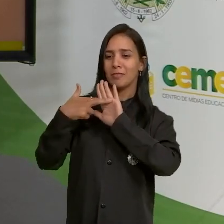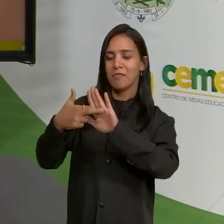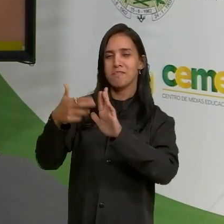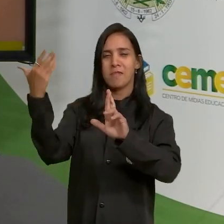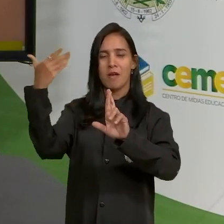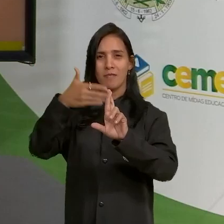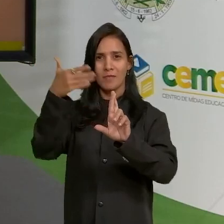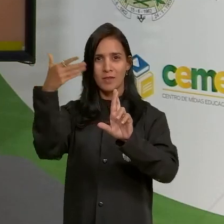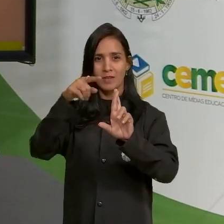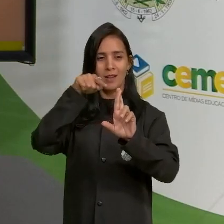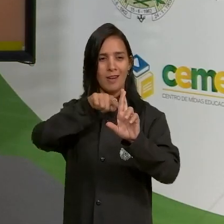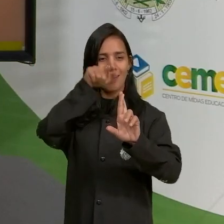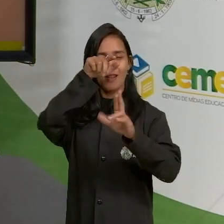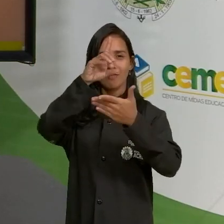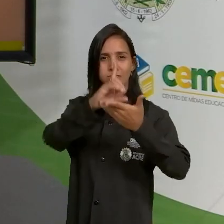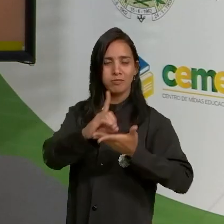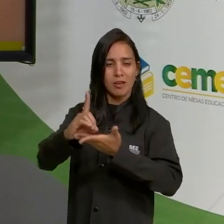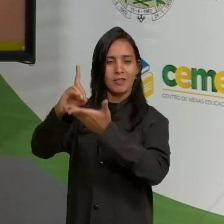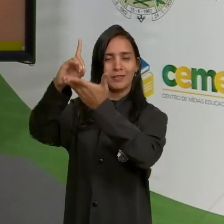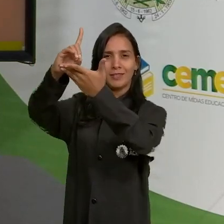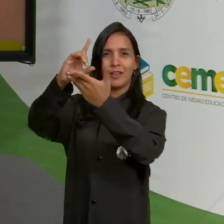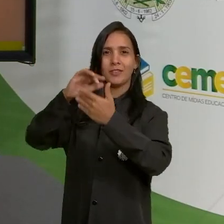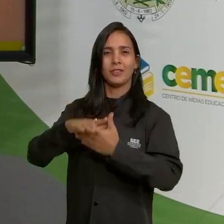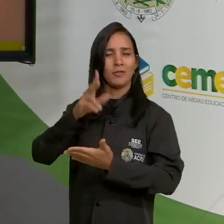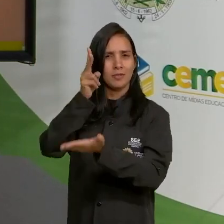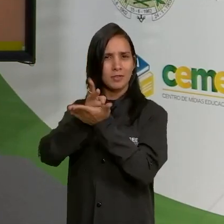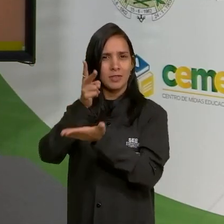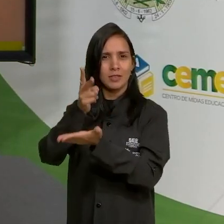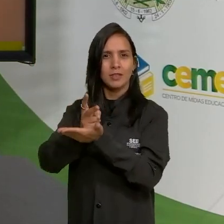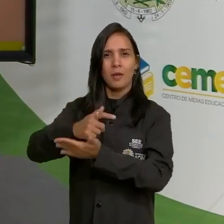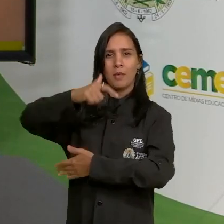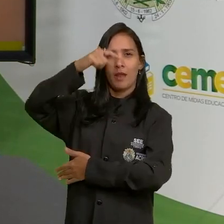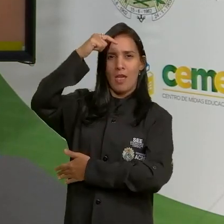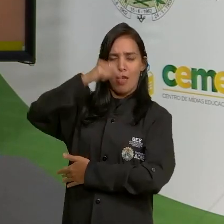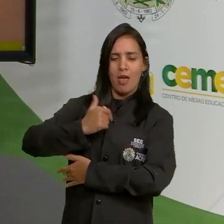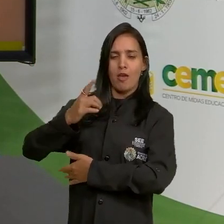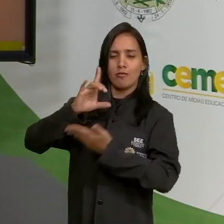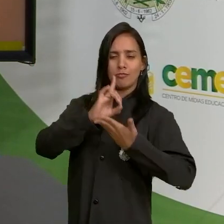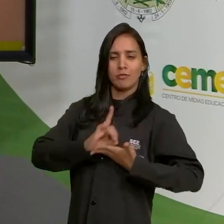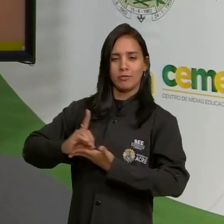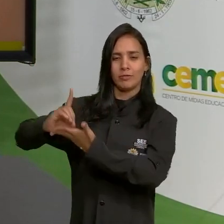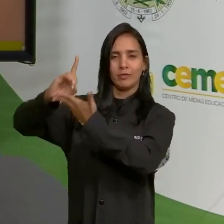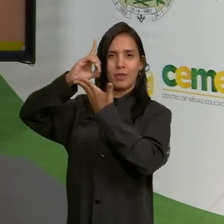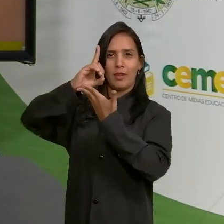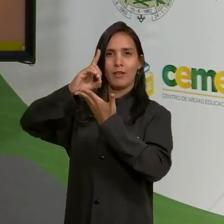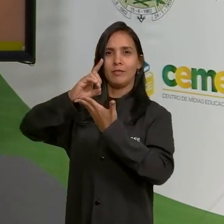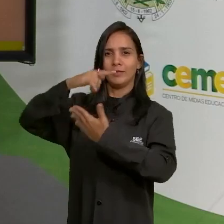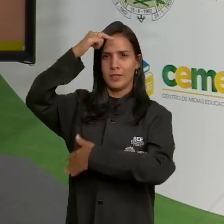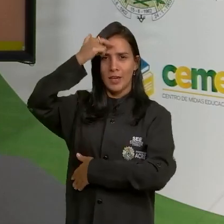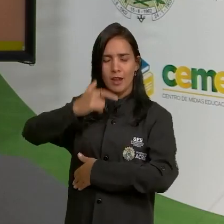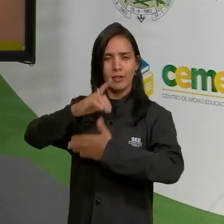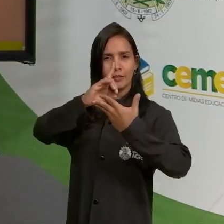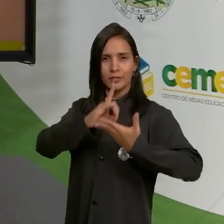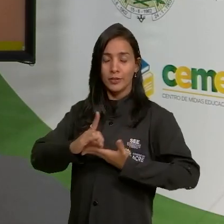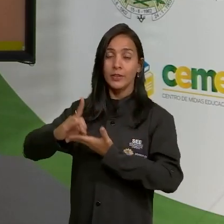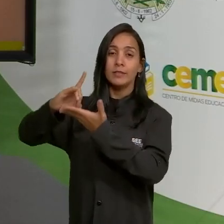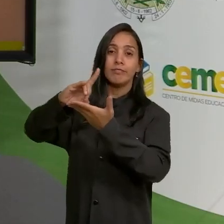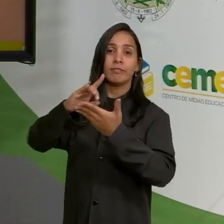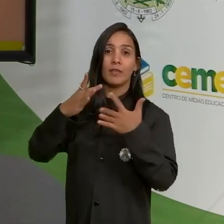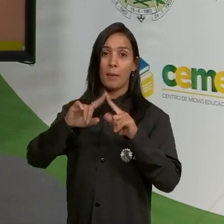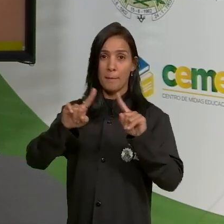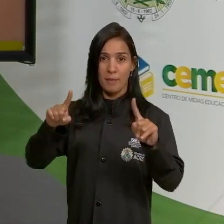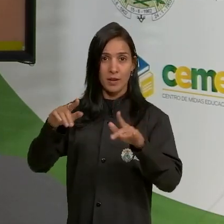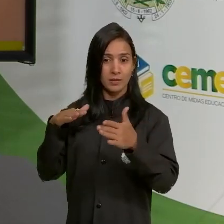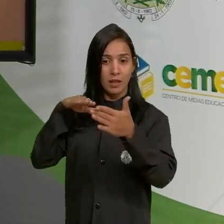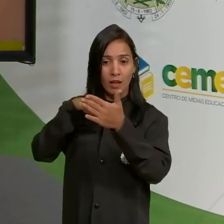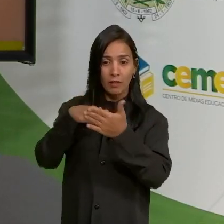Dionísio na primeira pessoa. Então, ele fala, eu sou o deus Dionísio. Até então, nesse momento aqui, ninguém